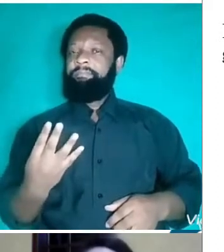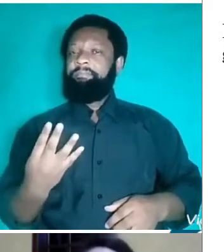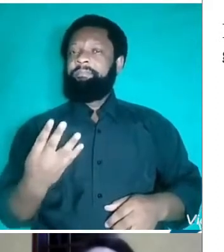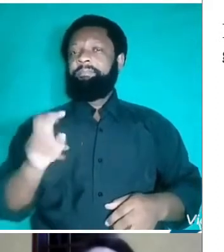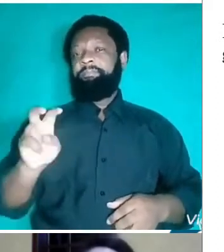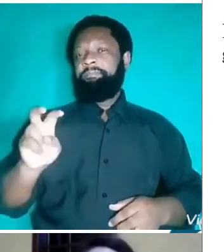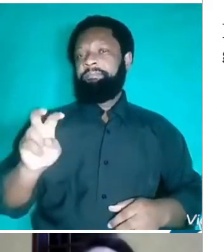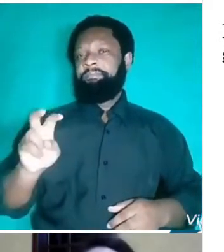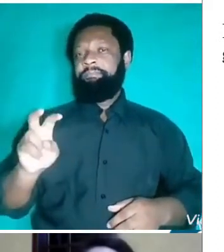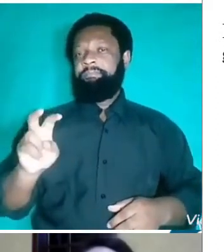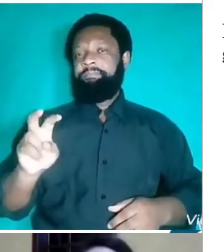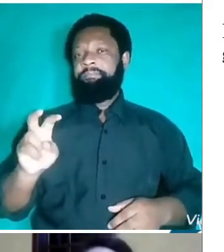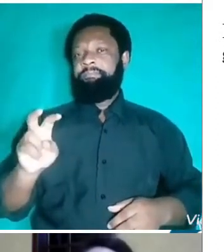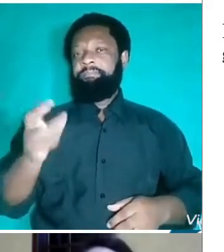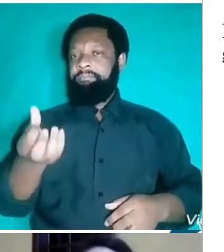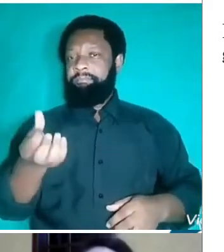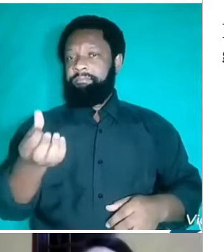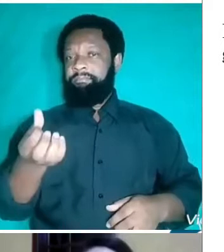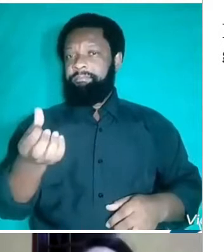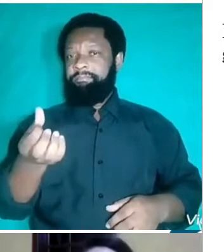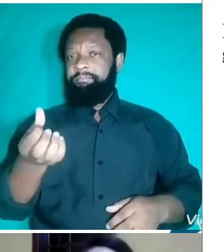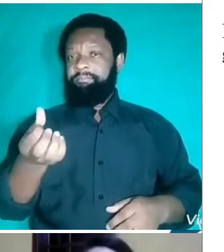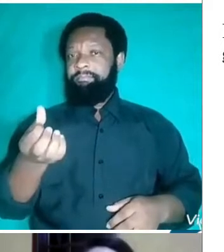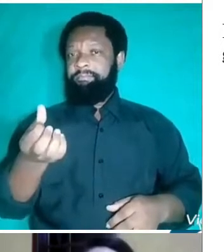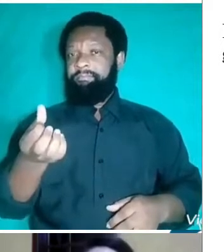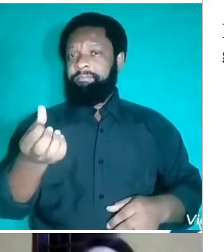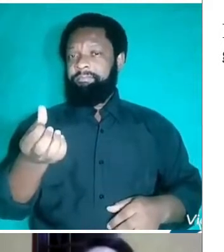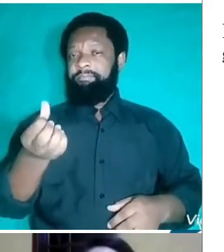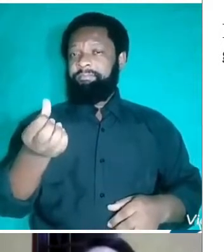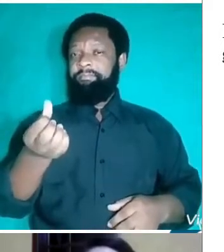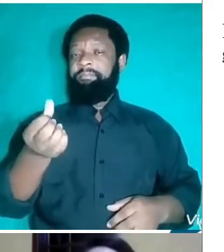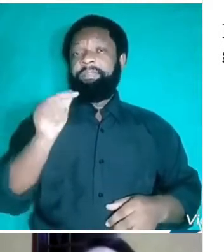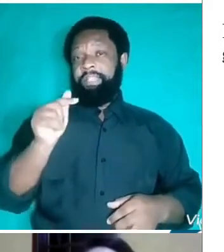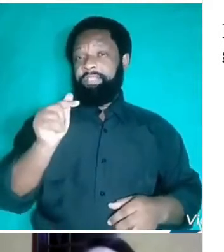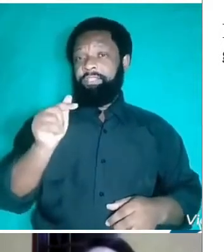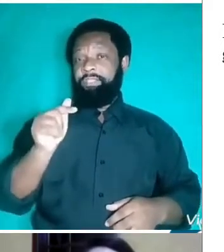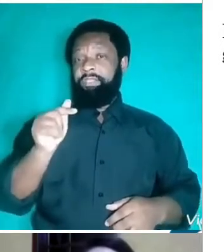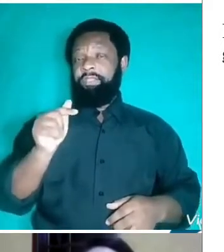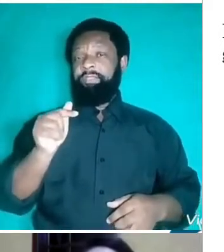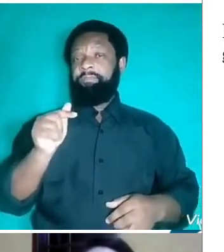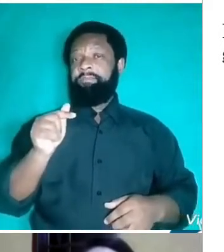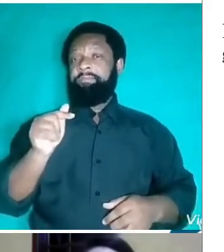4, 5, 6, 7,